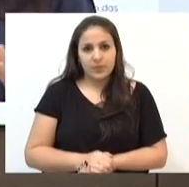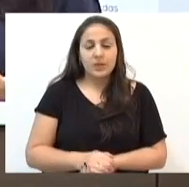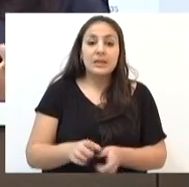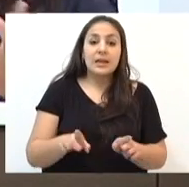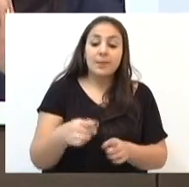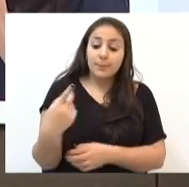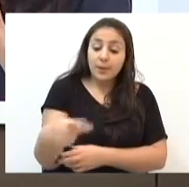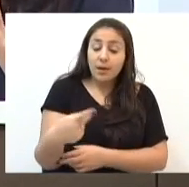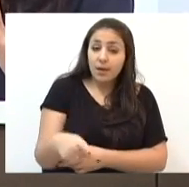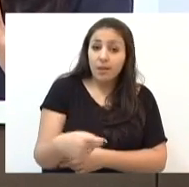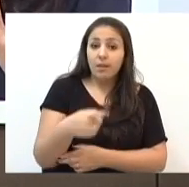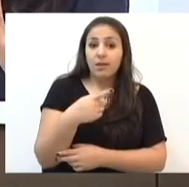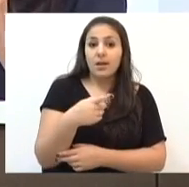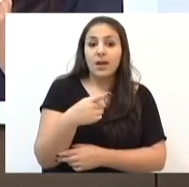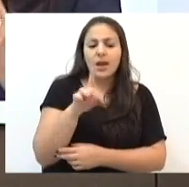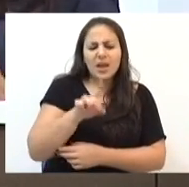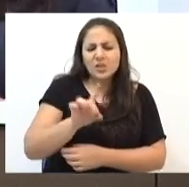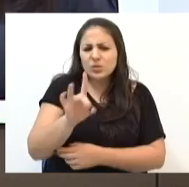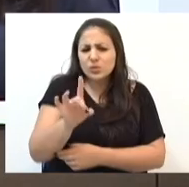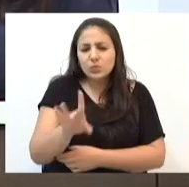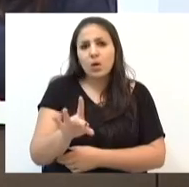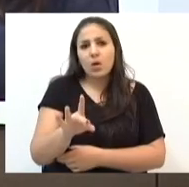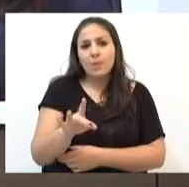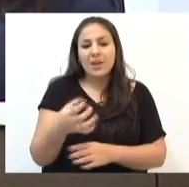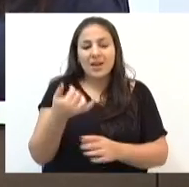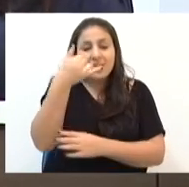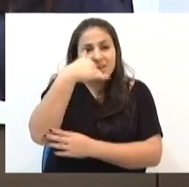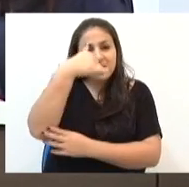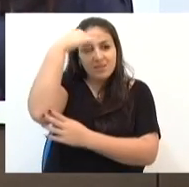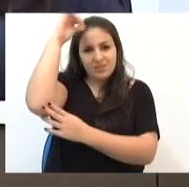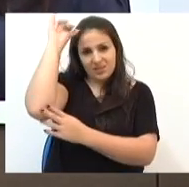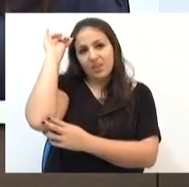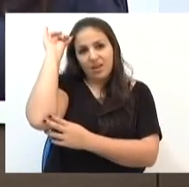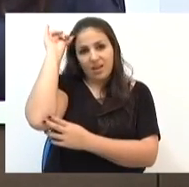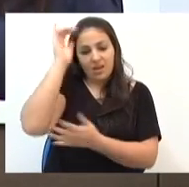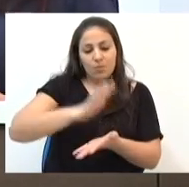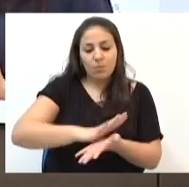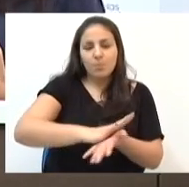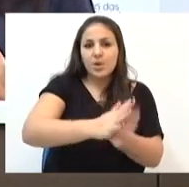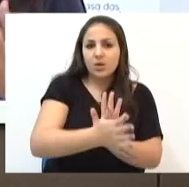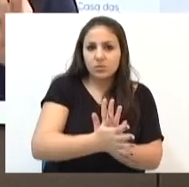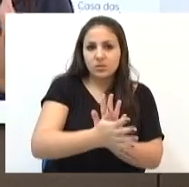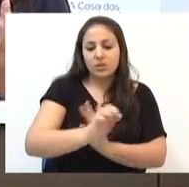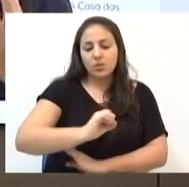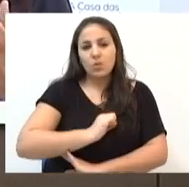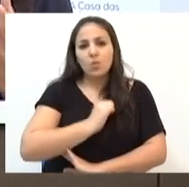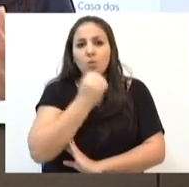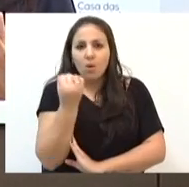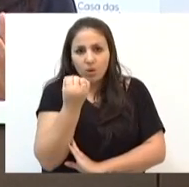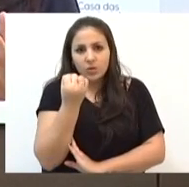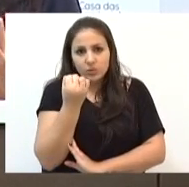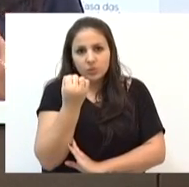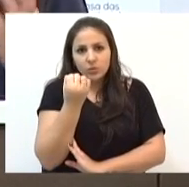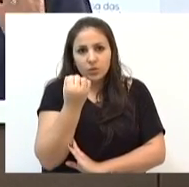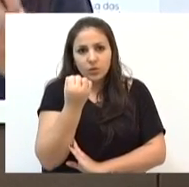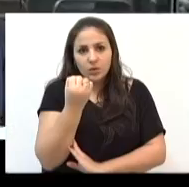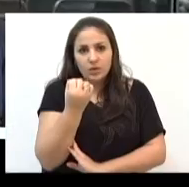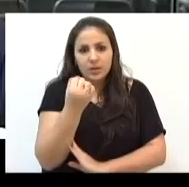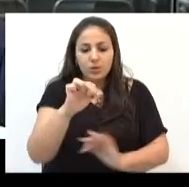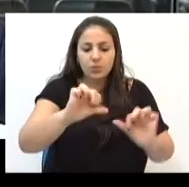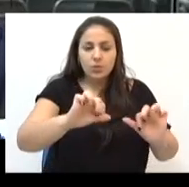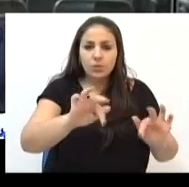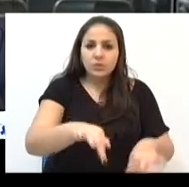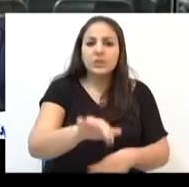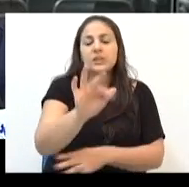ela, este é apenas um mecanismo de combater a discriminação, o ódio e a violação de direitos.